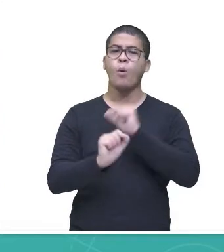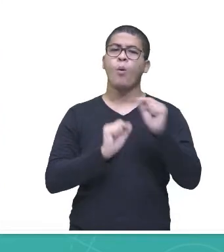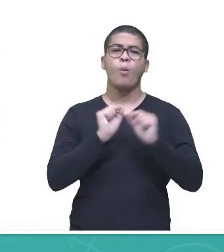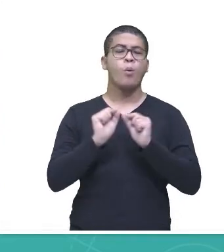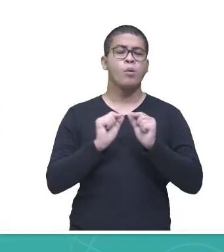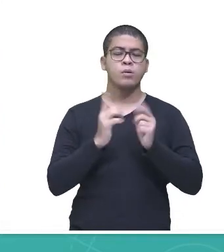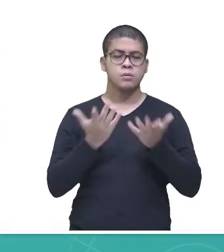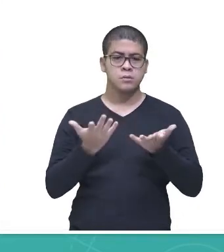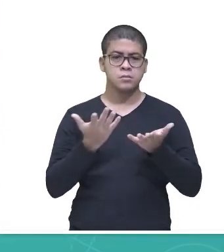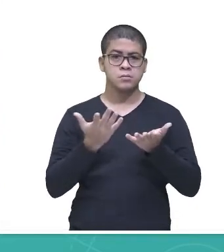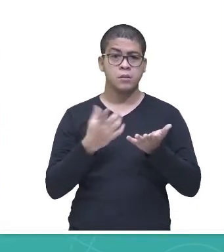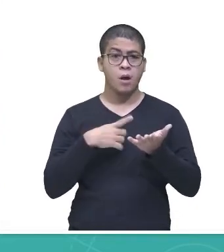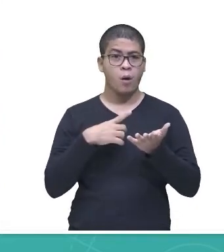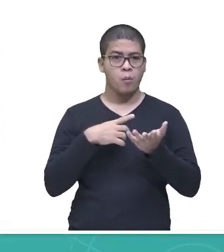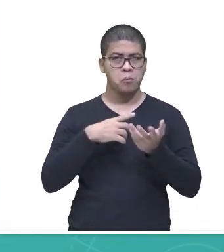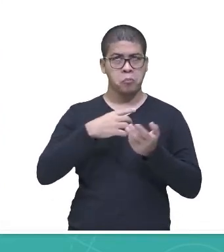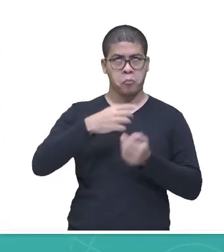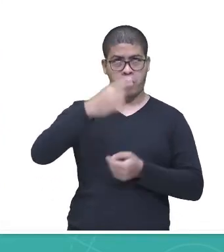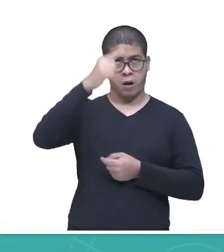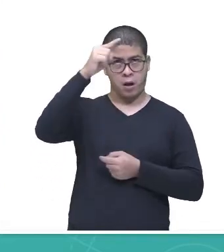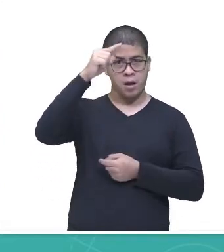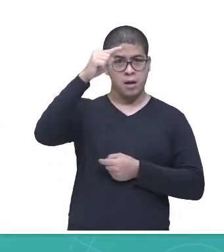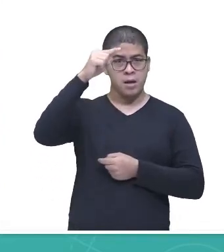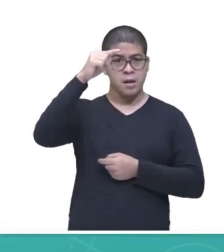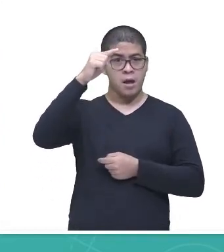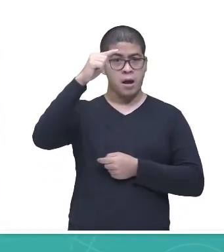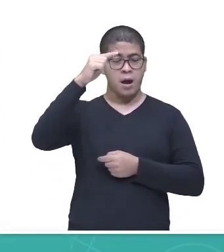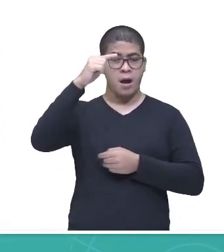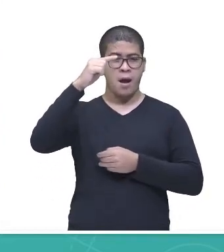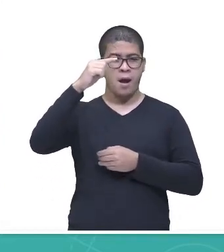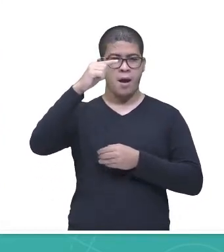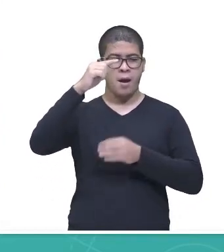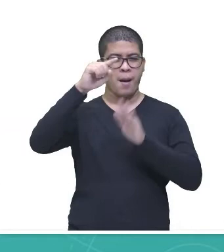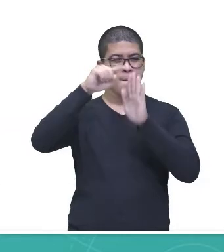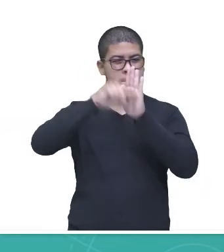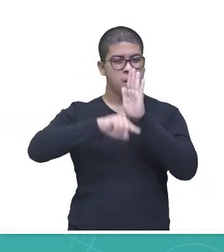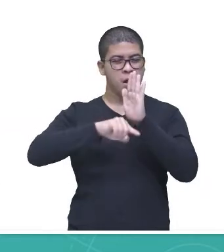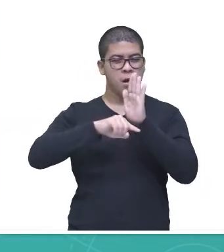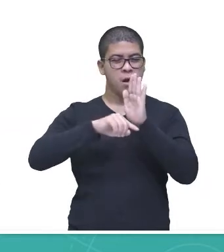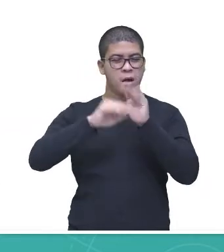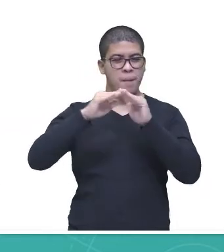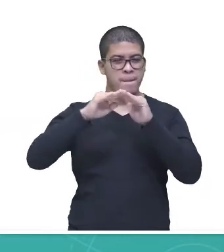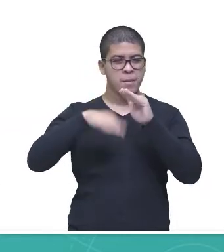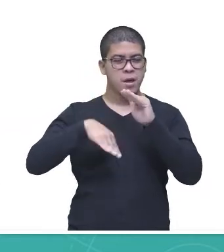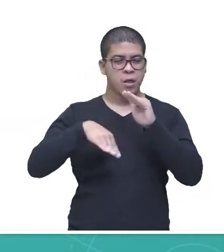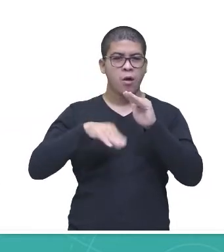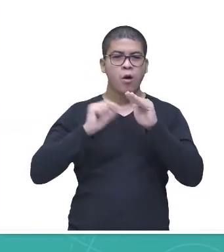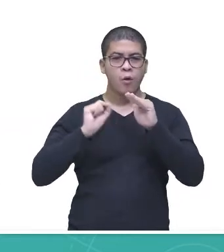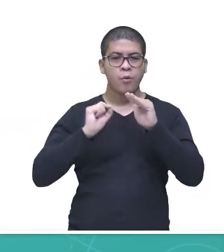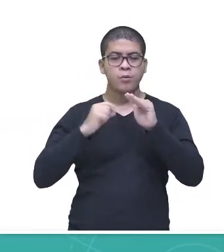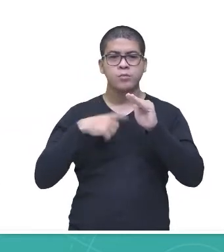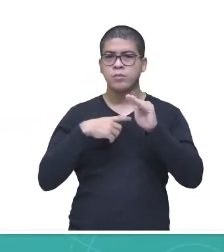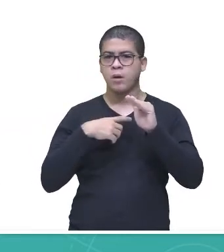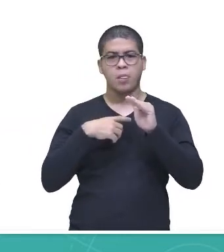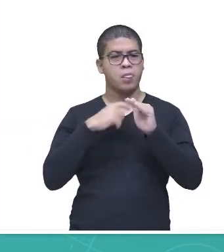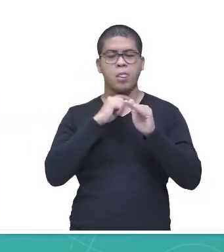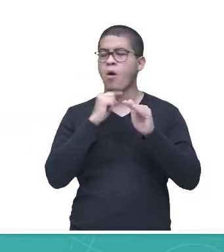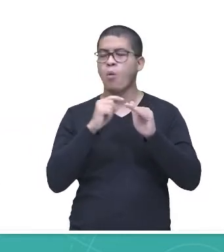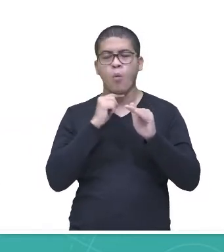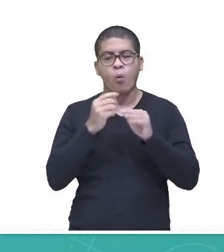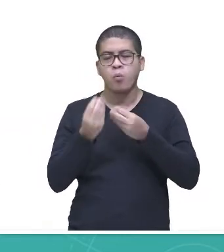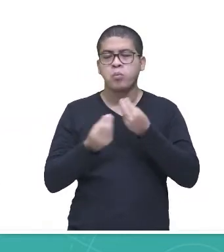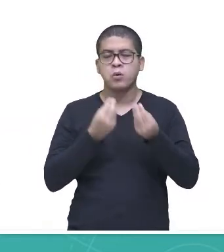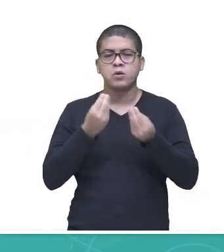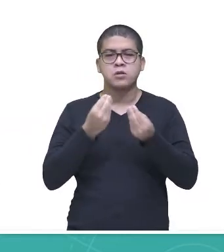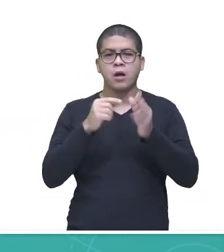subtraendo. Então, de início, ainda não é possível fazer esta subtração aqui. A gente